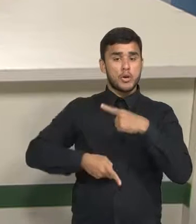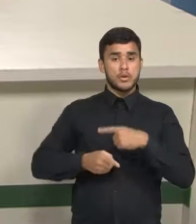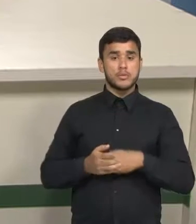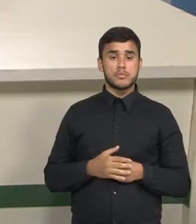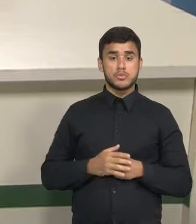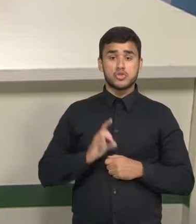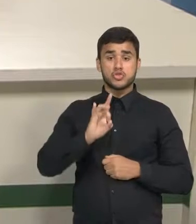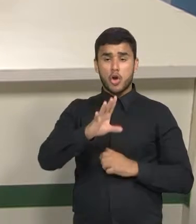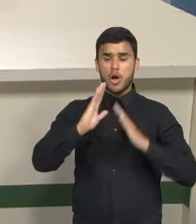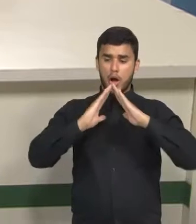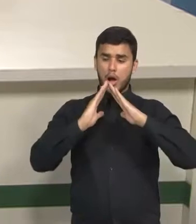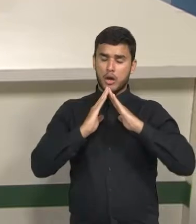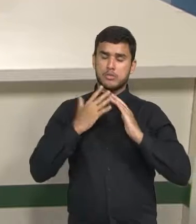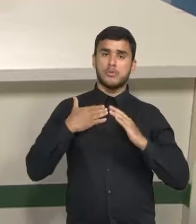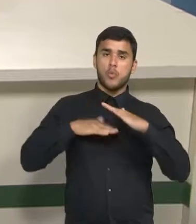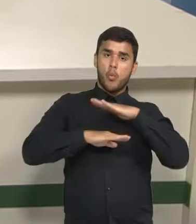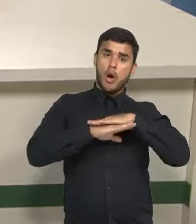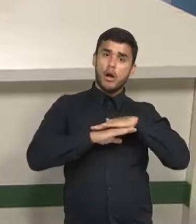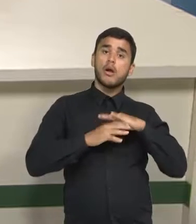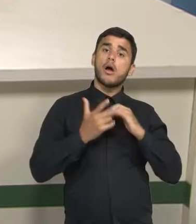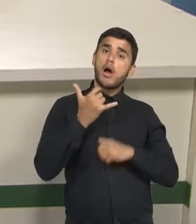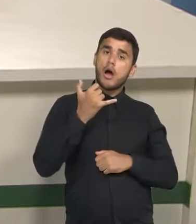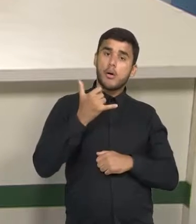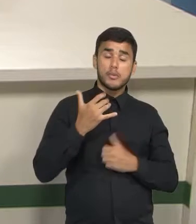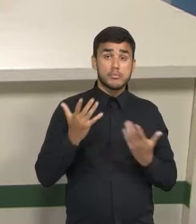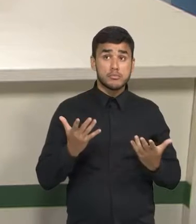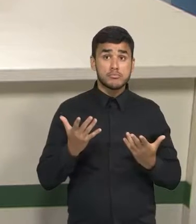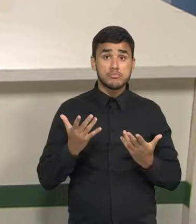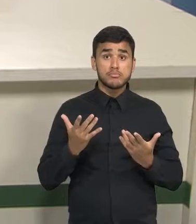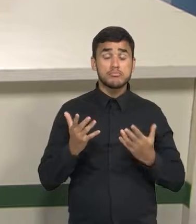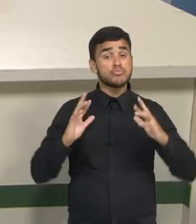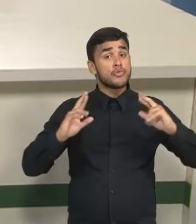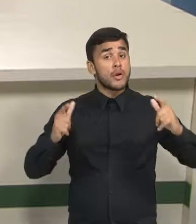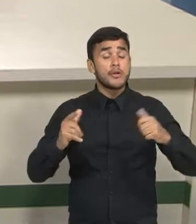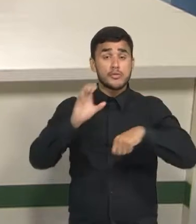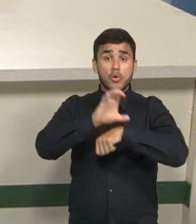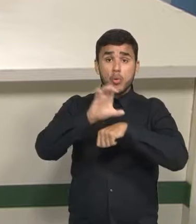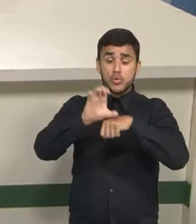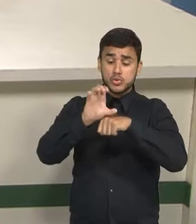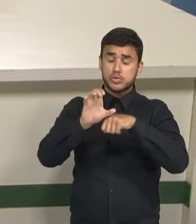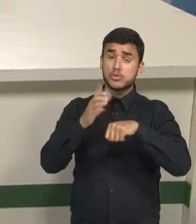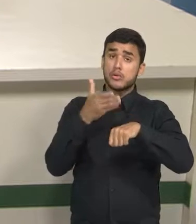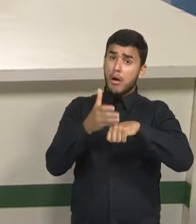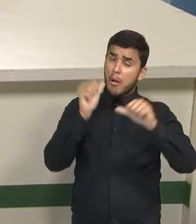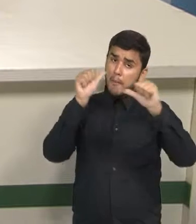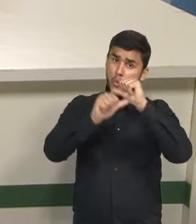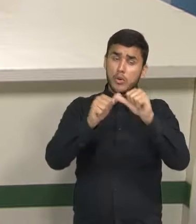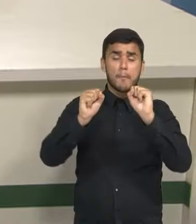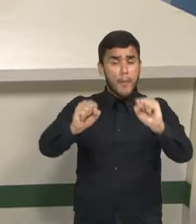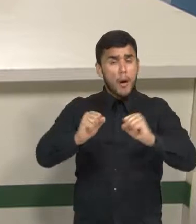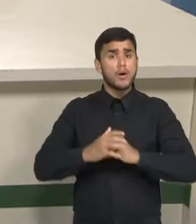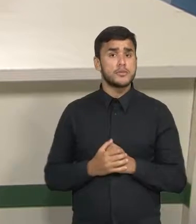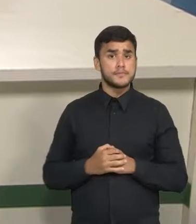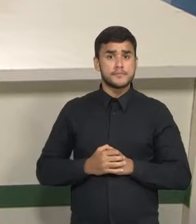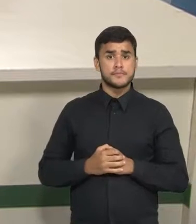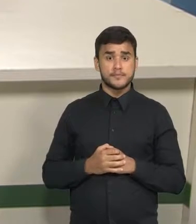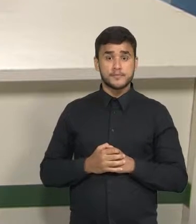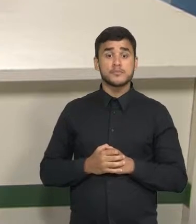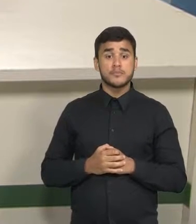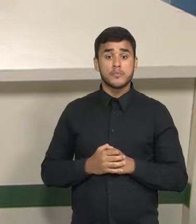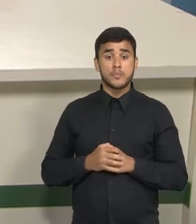casa. Então, essa regulação é dada ao Estado por quê? Porque o Estado é responsável pela